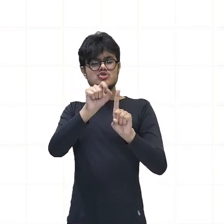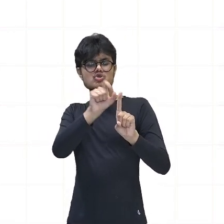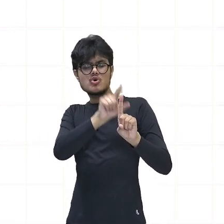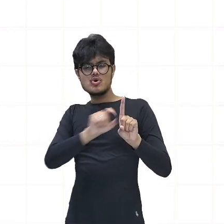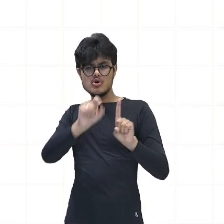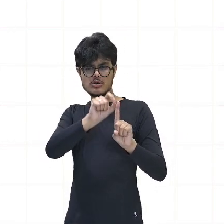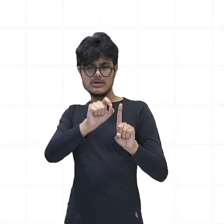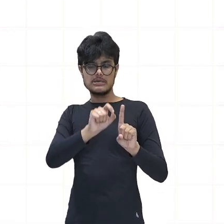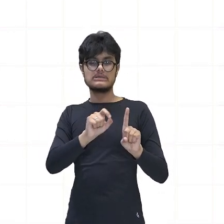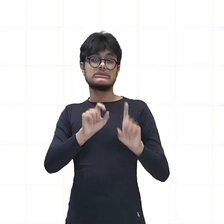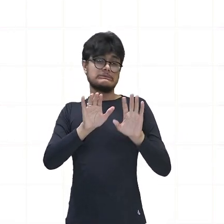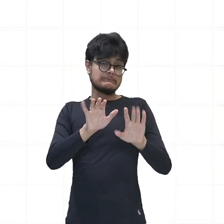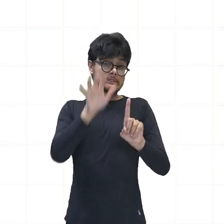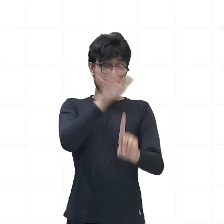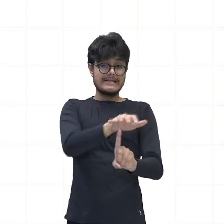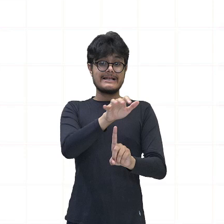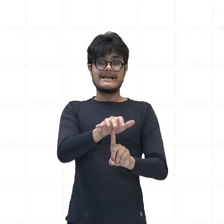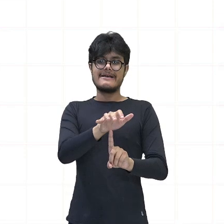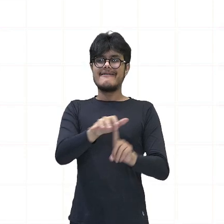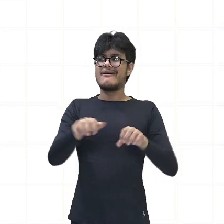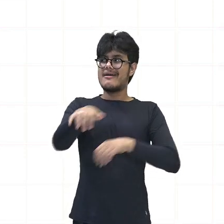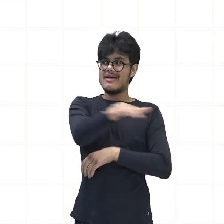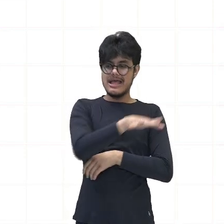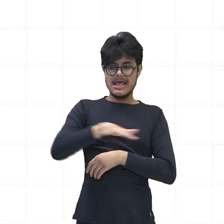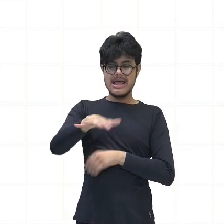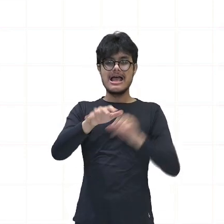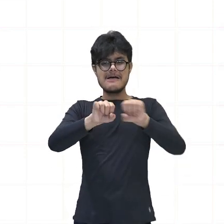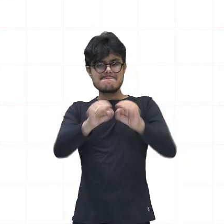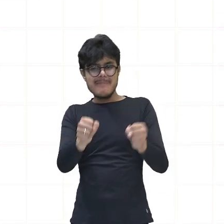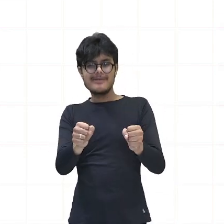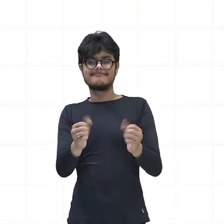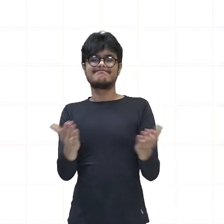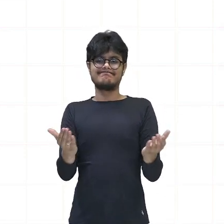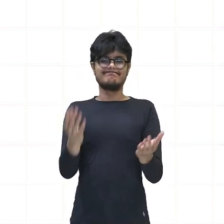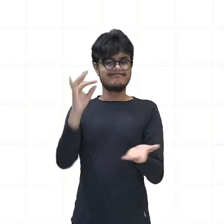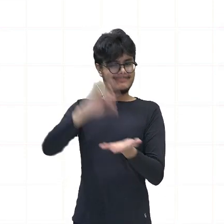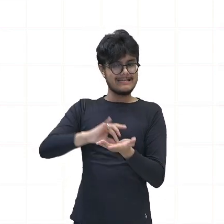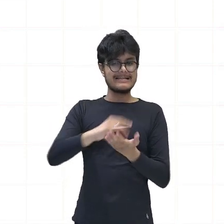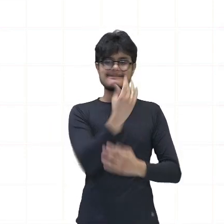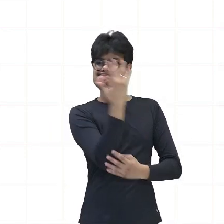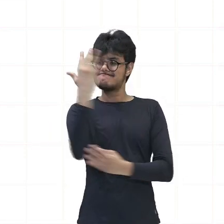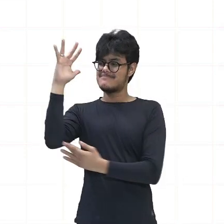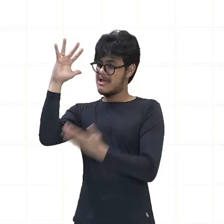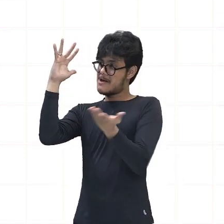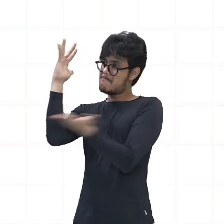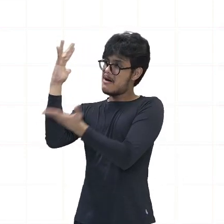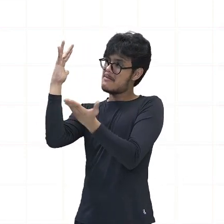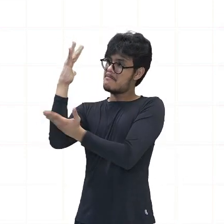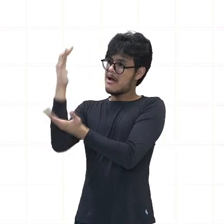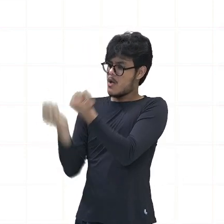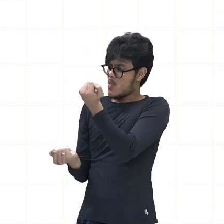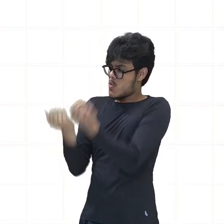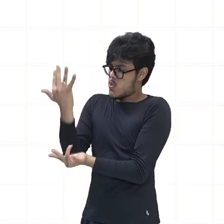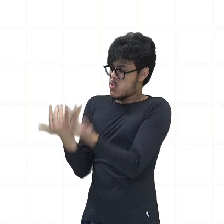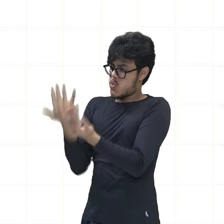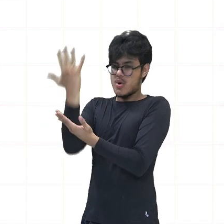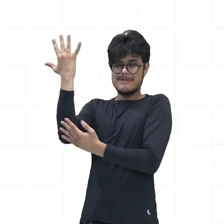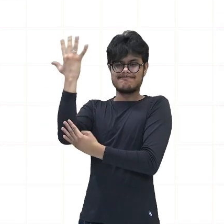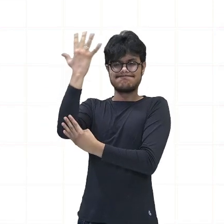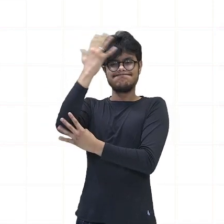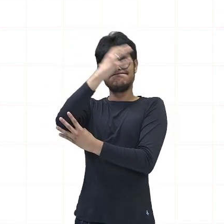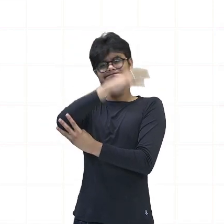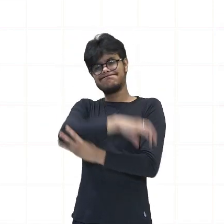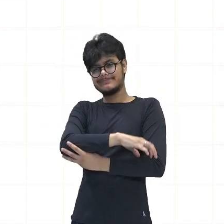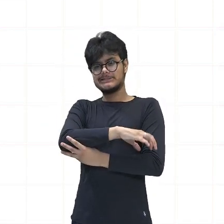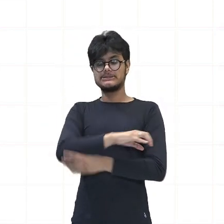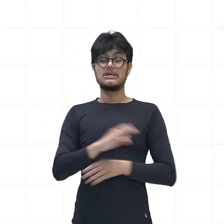aí, impactos ambientais, por conta do desmatamento ocorrendo aí por conta dessa expansão da fronteira agrícola. Na